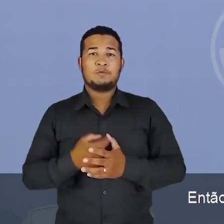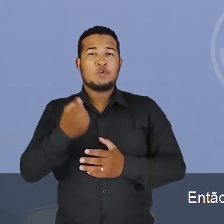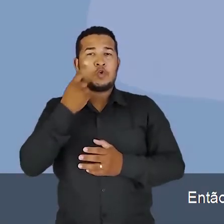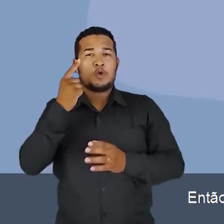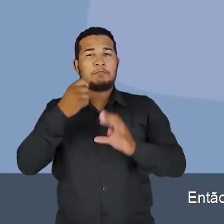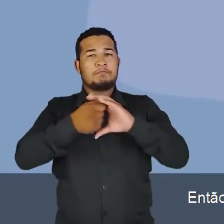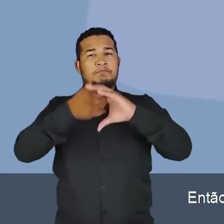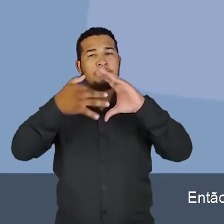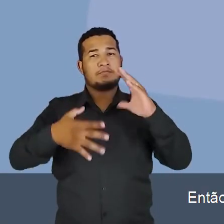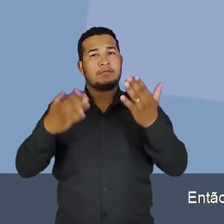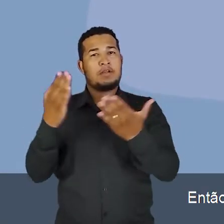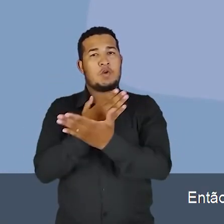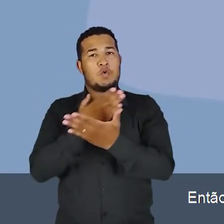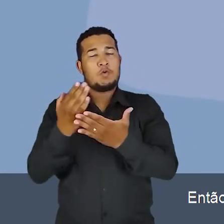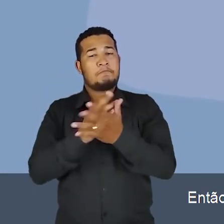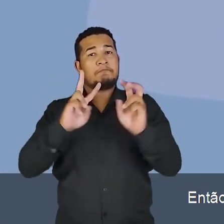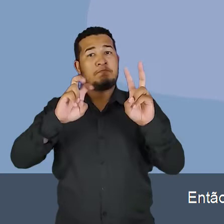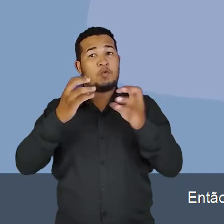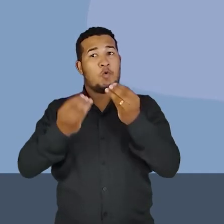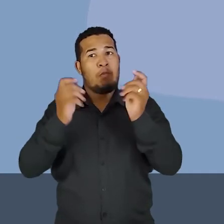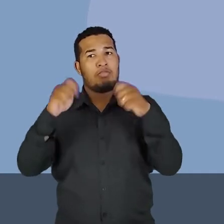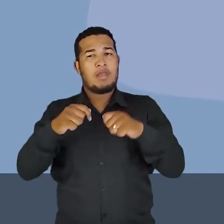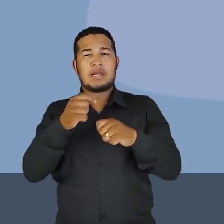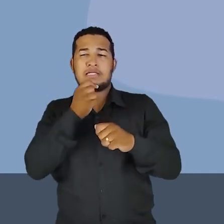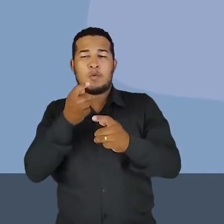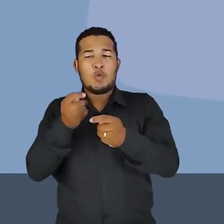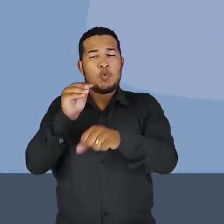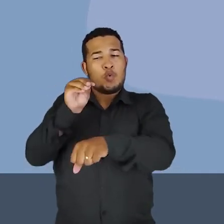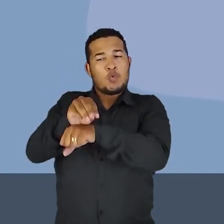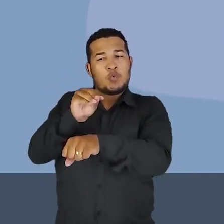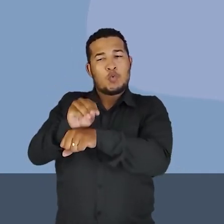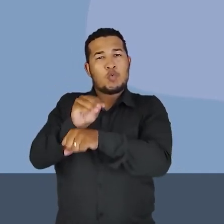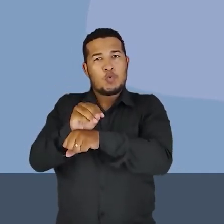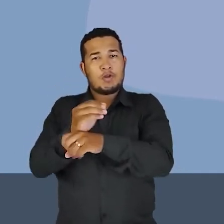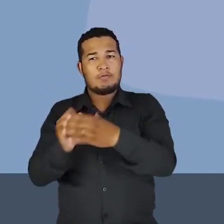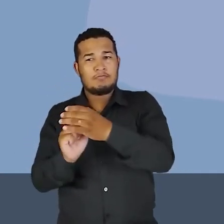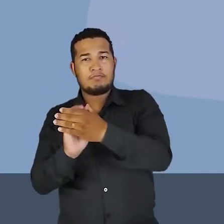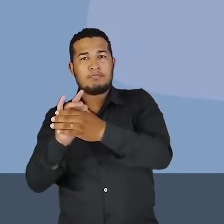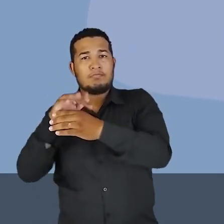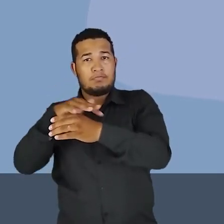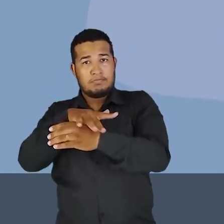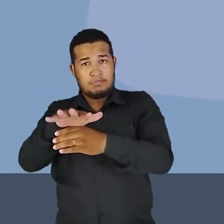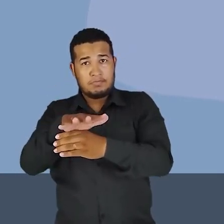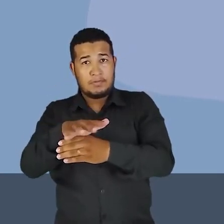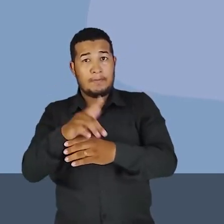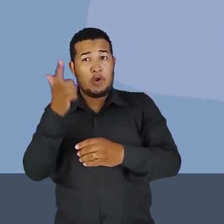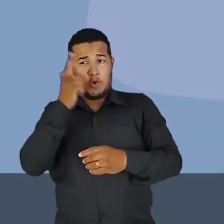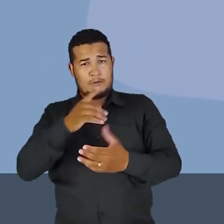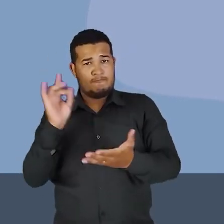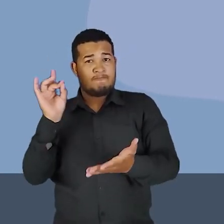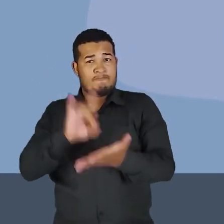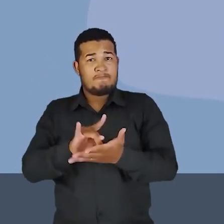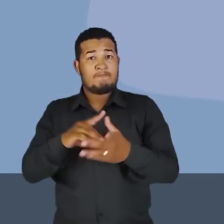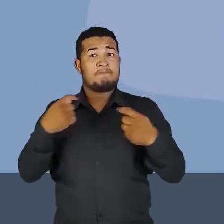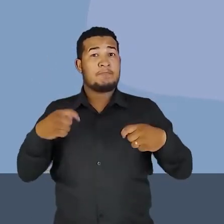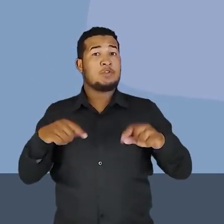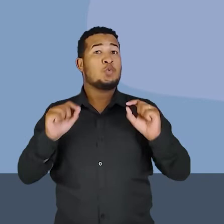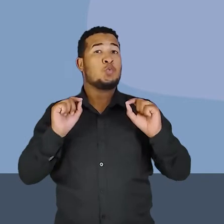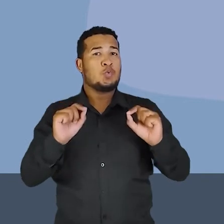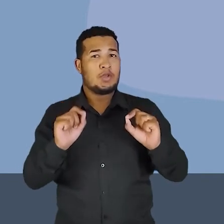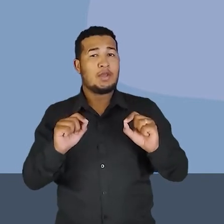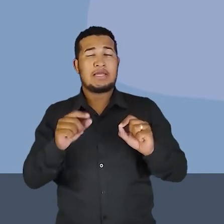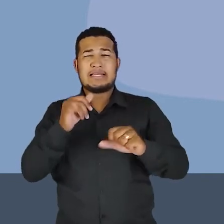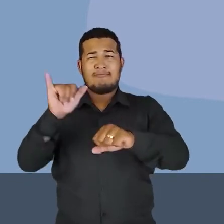aspectos relacionados à recuperação de nascentes aqui na nossa imagem. Nós temos aí, ó, para recuperarmos uma nascente é necessária